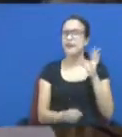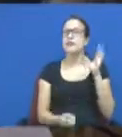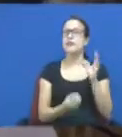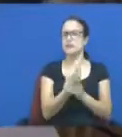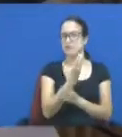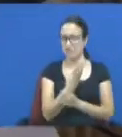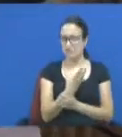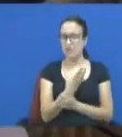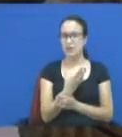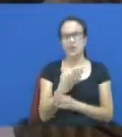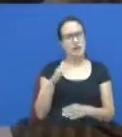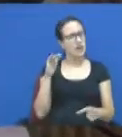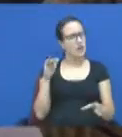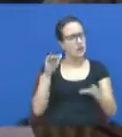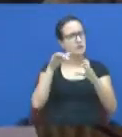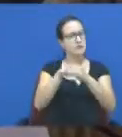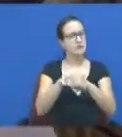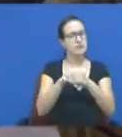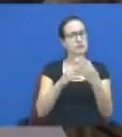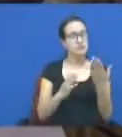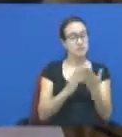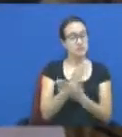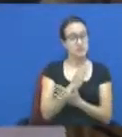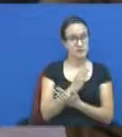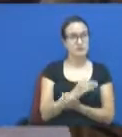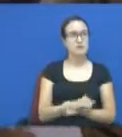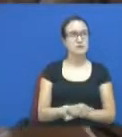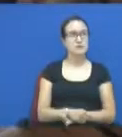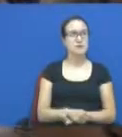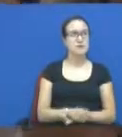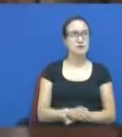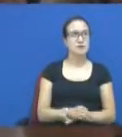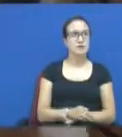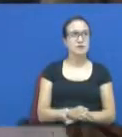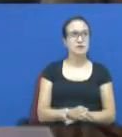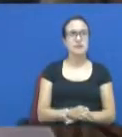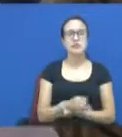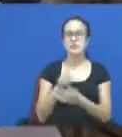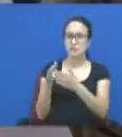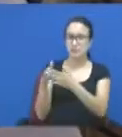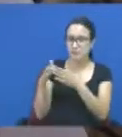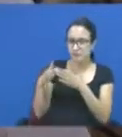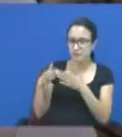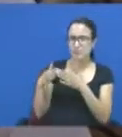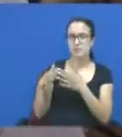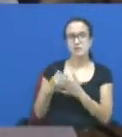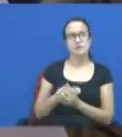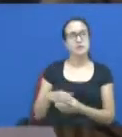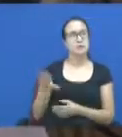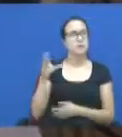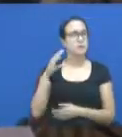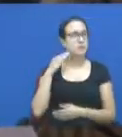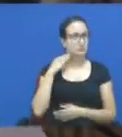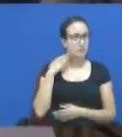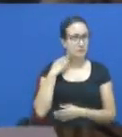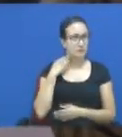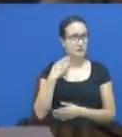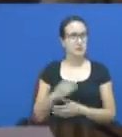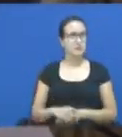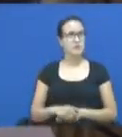aprovação desse tipo de solicitação, vamos dizer assim, para o banco. Eu falo solicitação